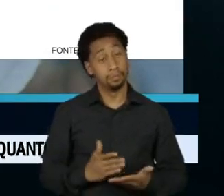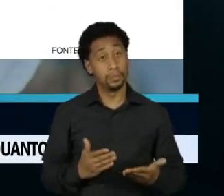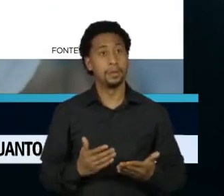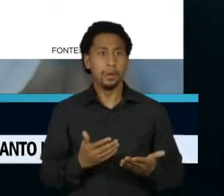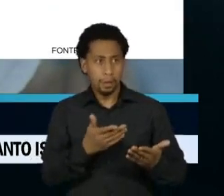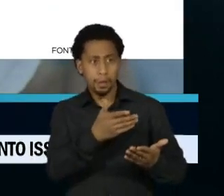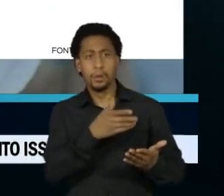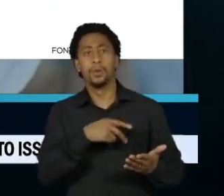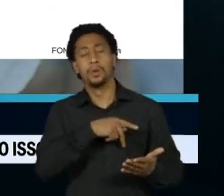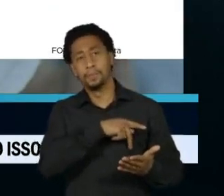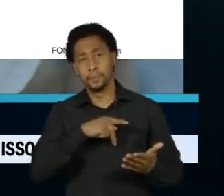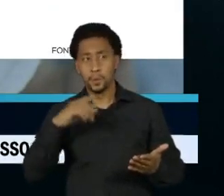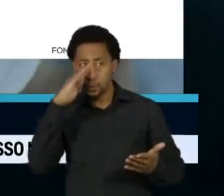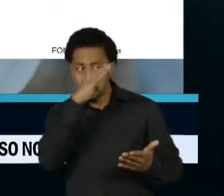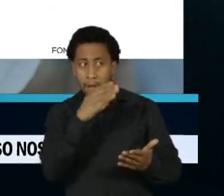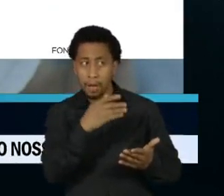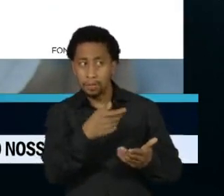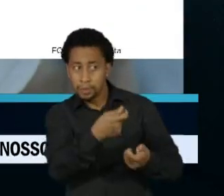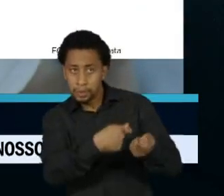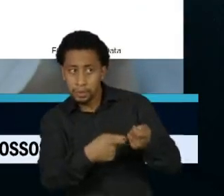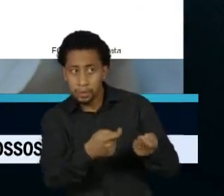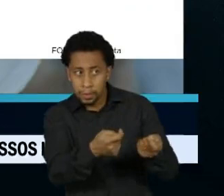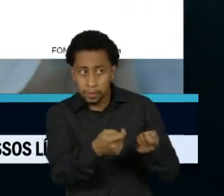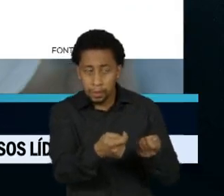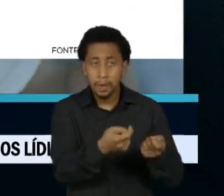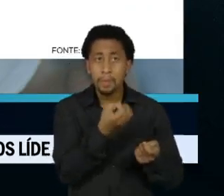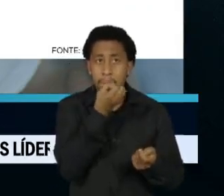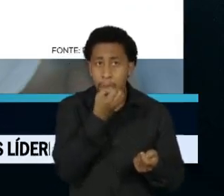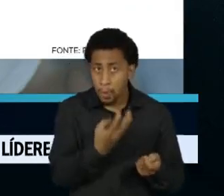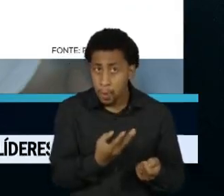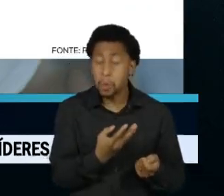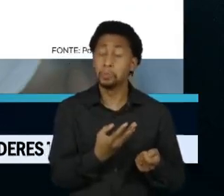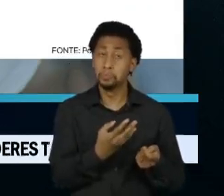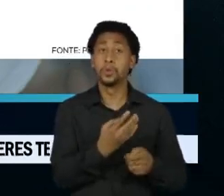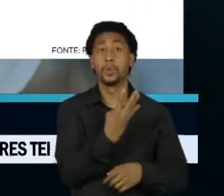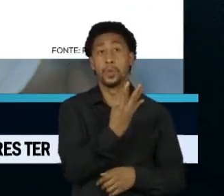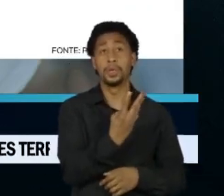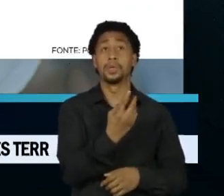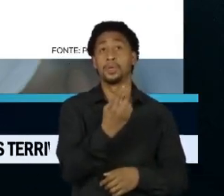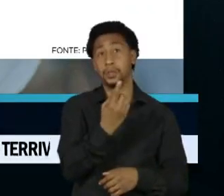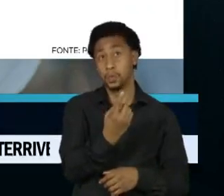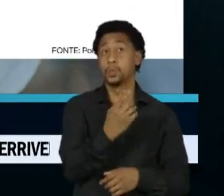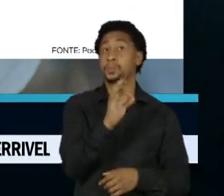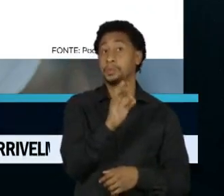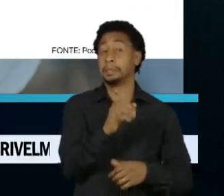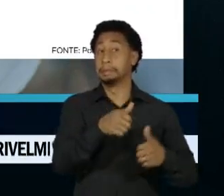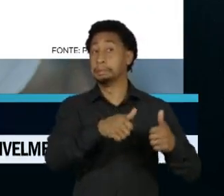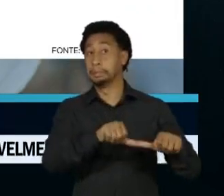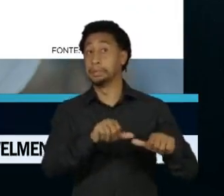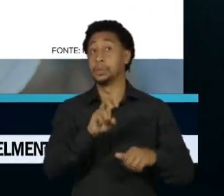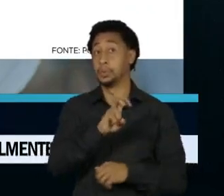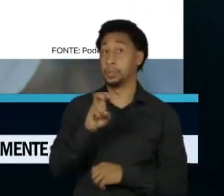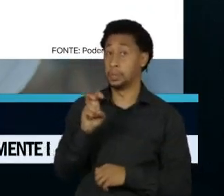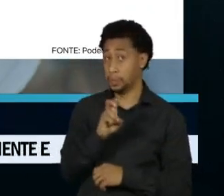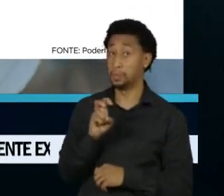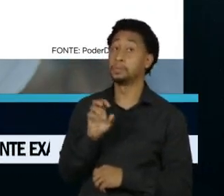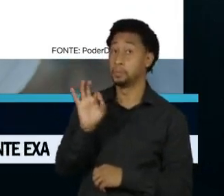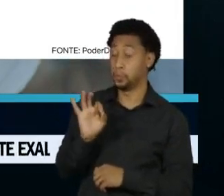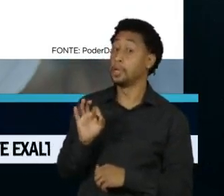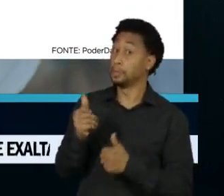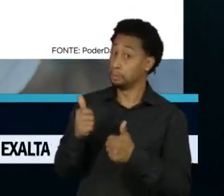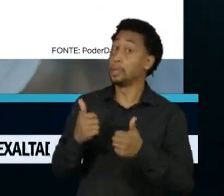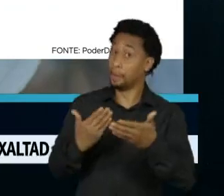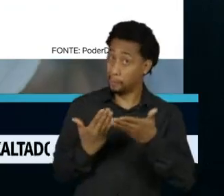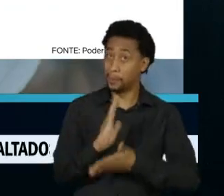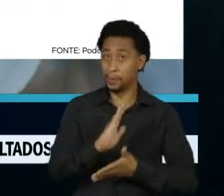maior do que a média entre os evangélicos. 55% aprovam e 41% desaprovam o governo Bolsonaro. Na pesquisa